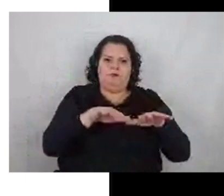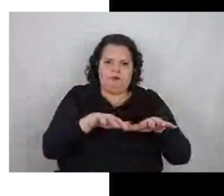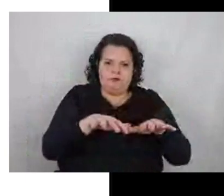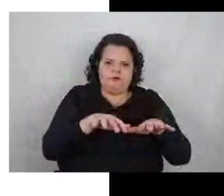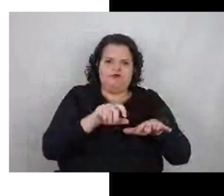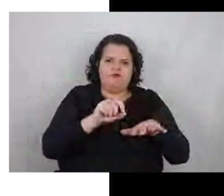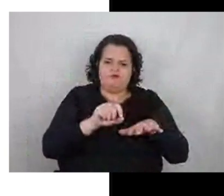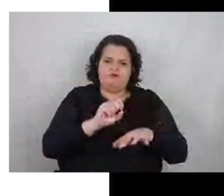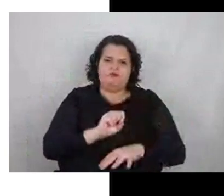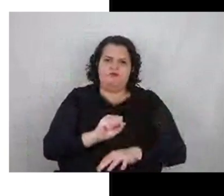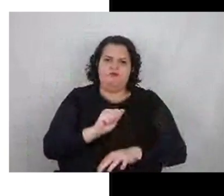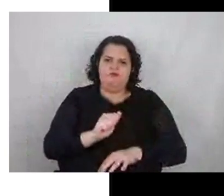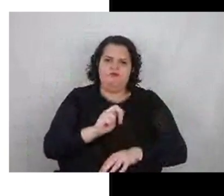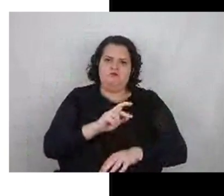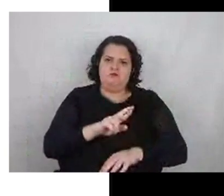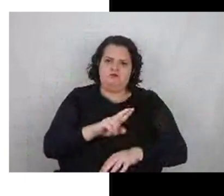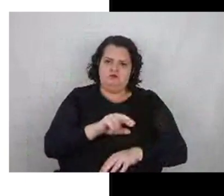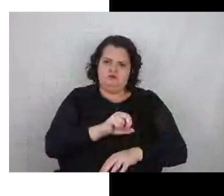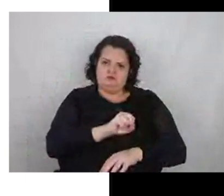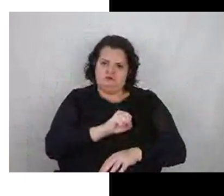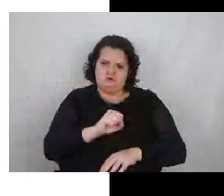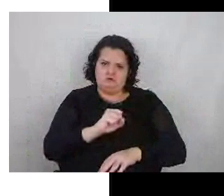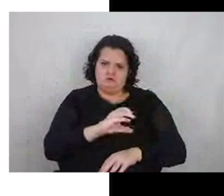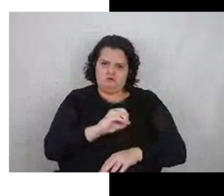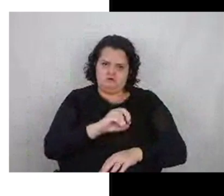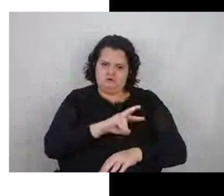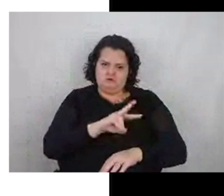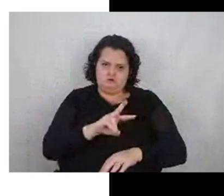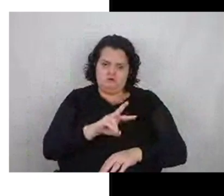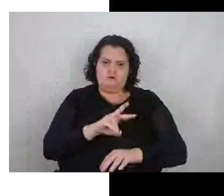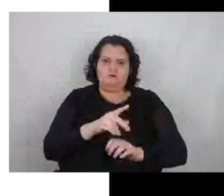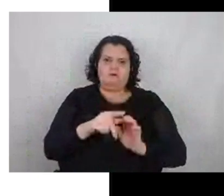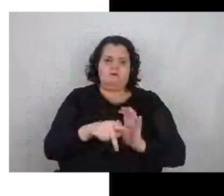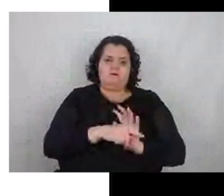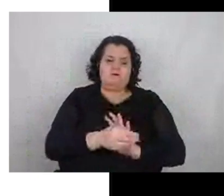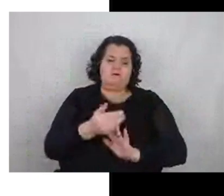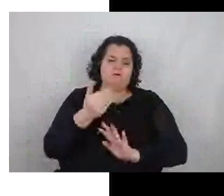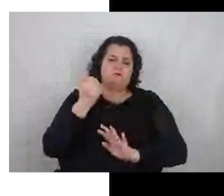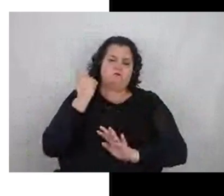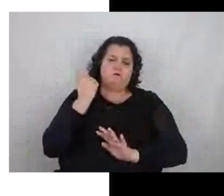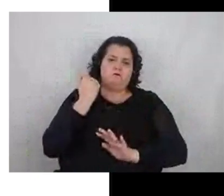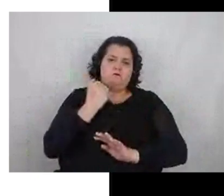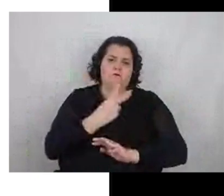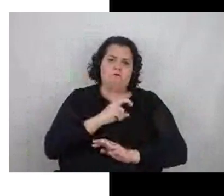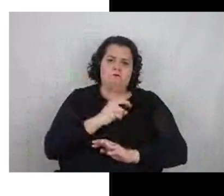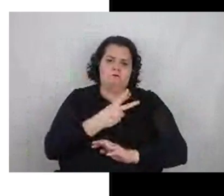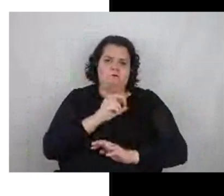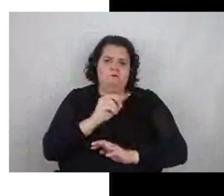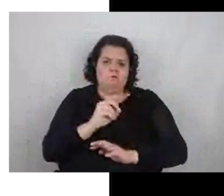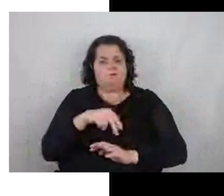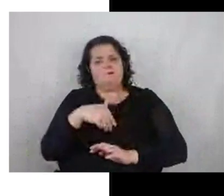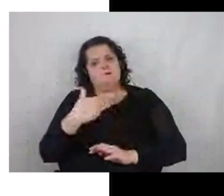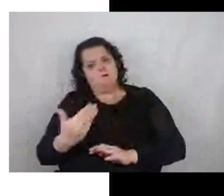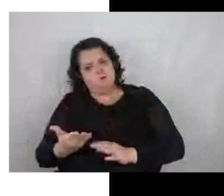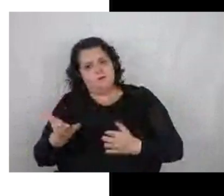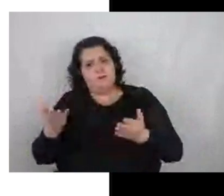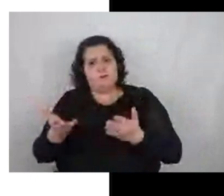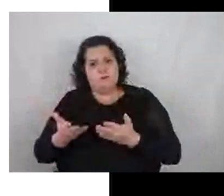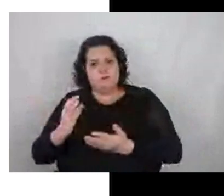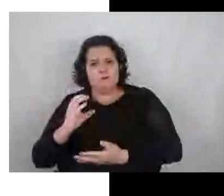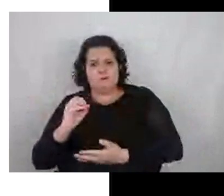em 2002, como também o SARS-CoV-2, o novo coronavírus, que é a